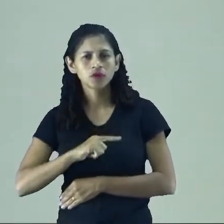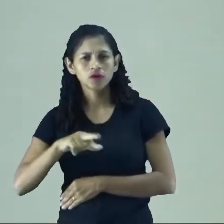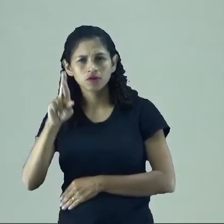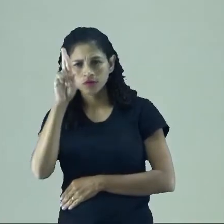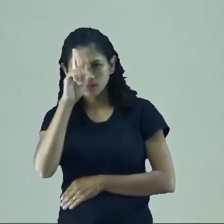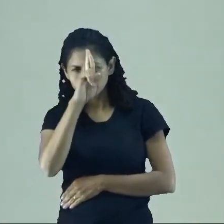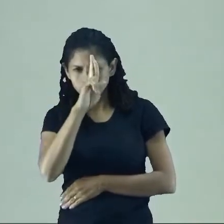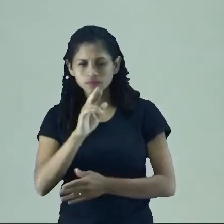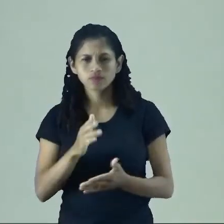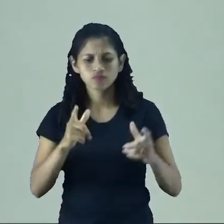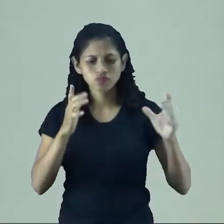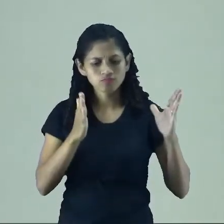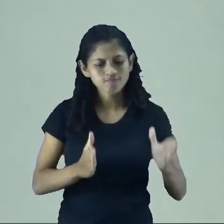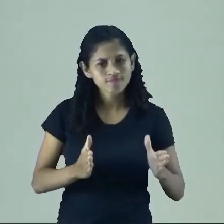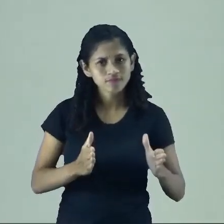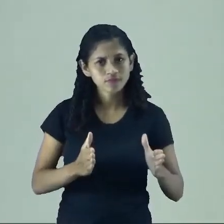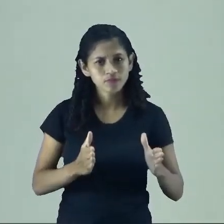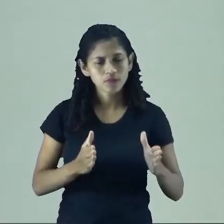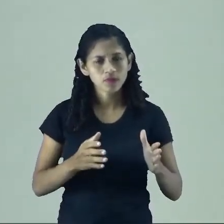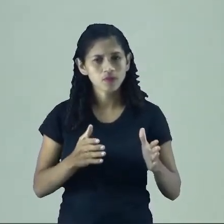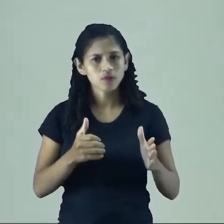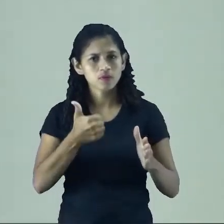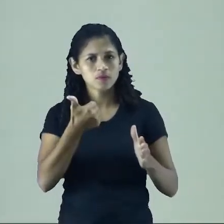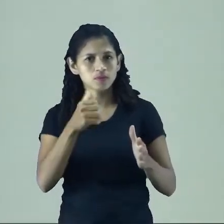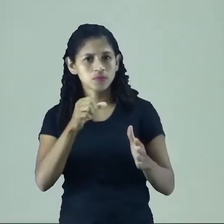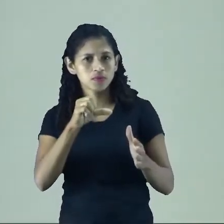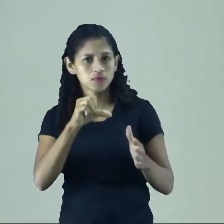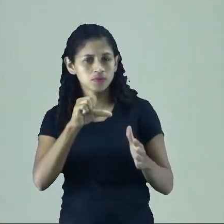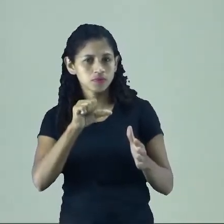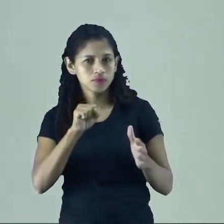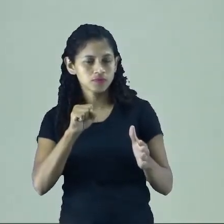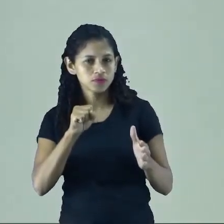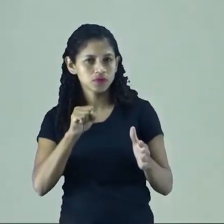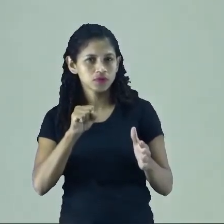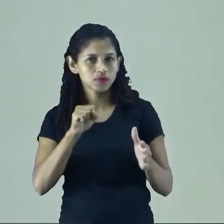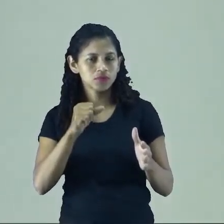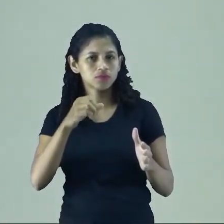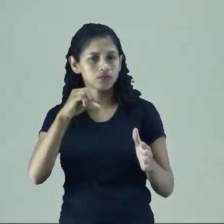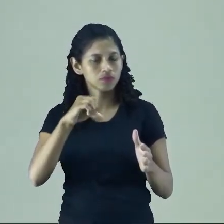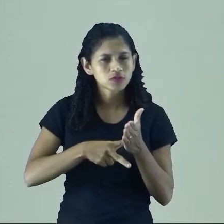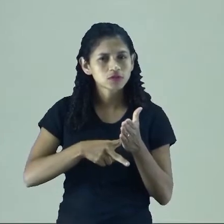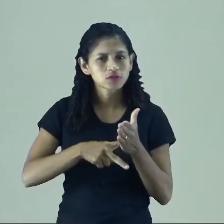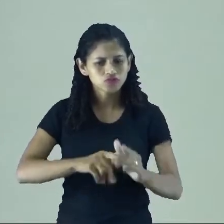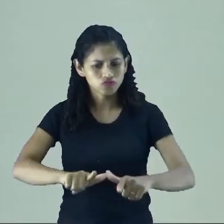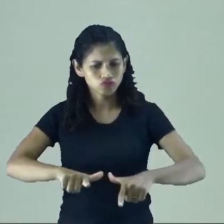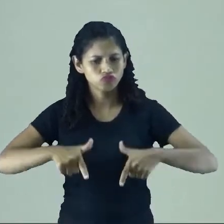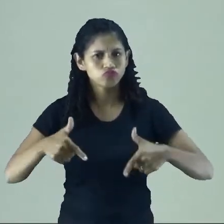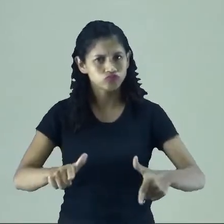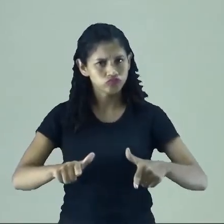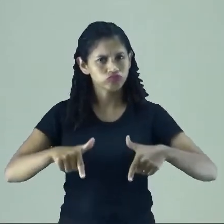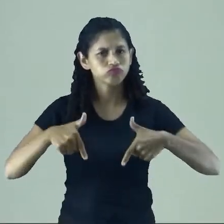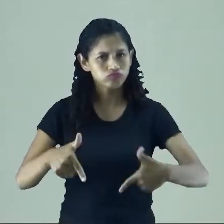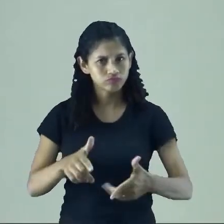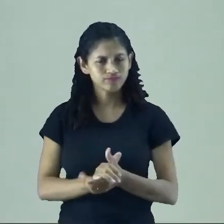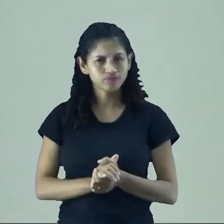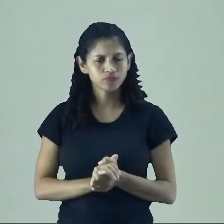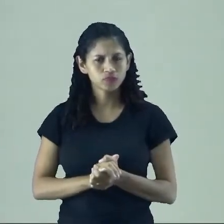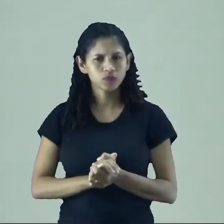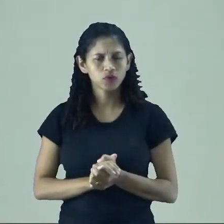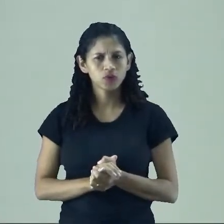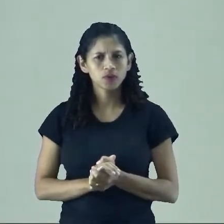do trabalhador, e o importante é frisar isso. Não estão ligados à estrutura